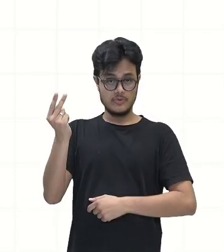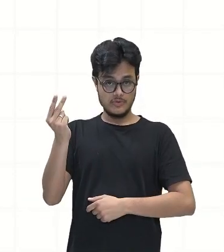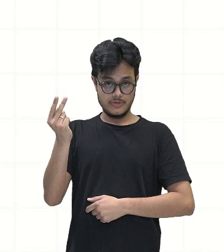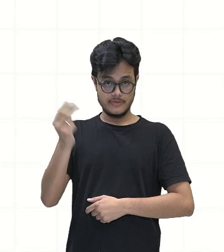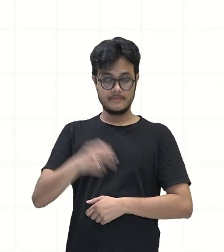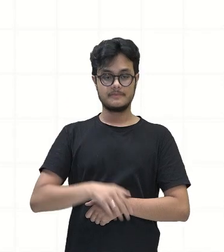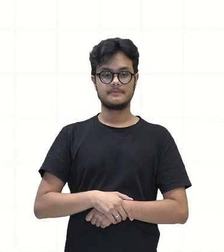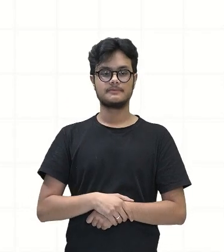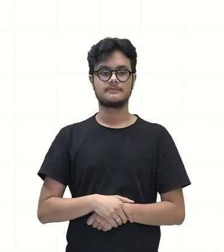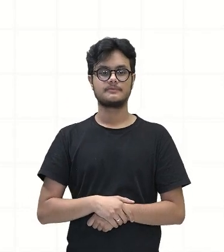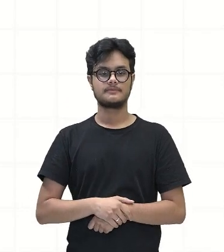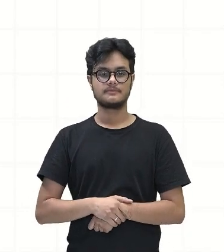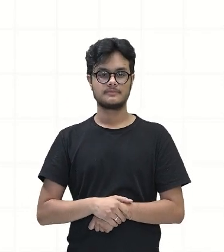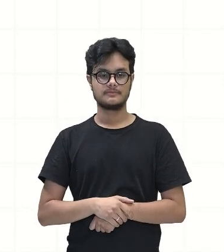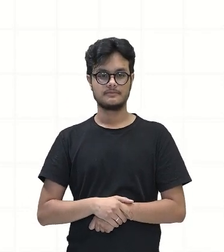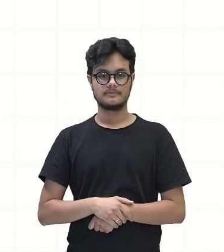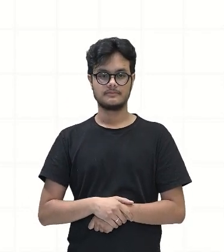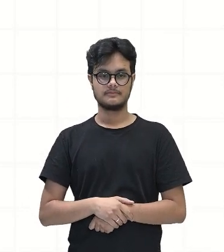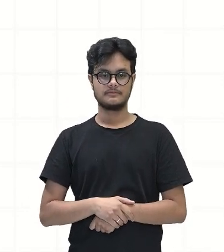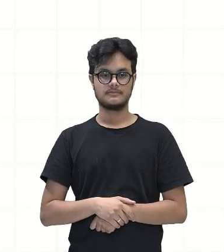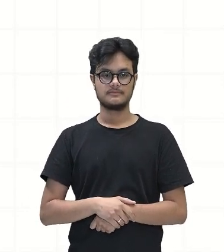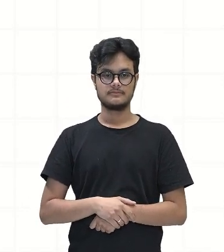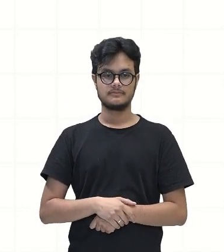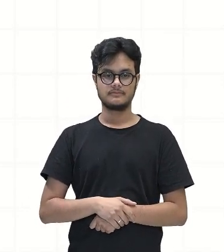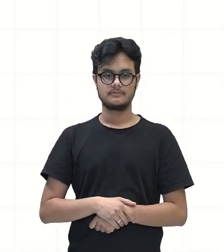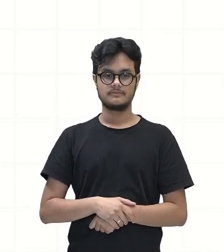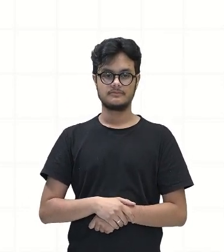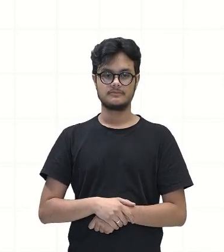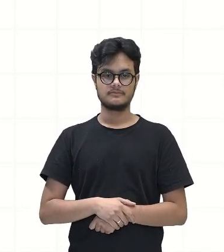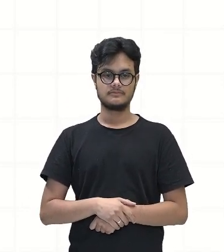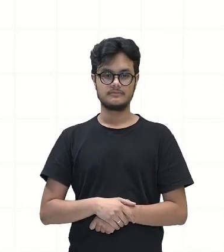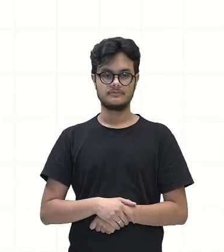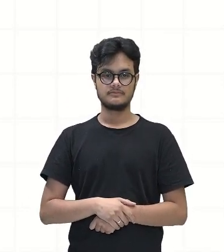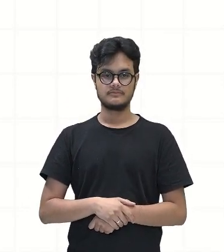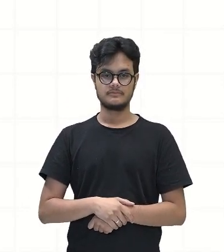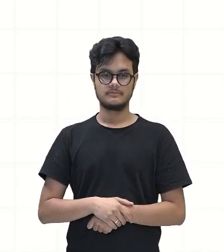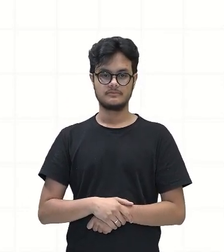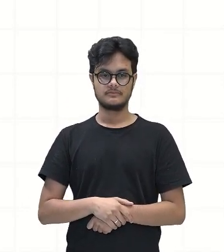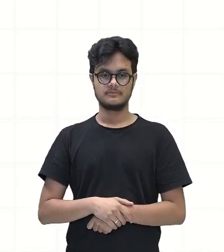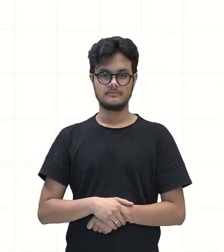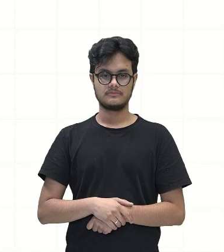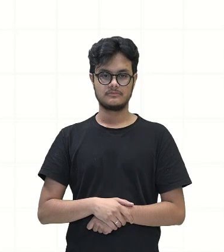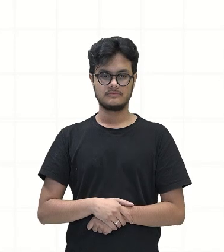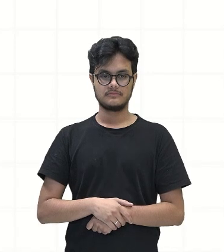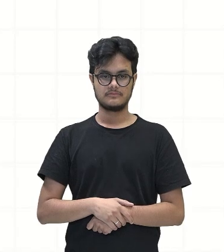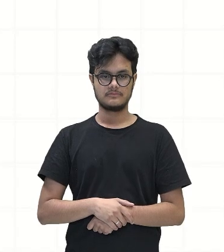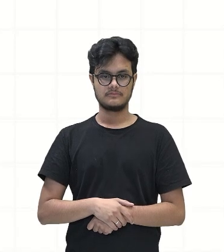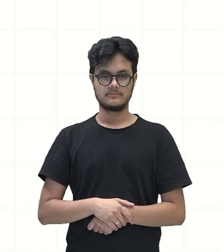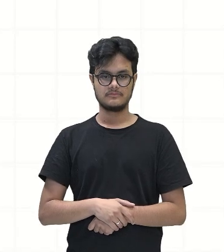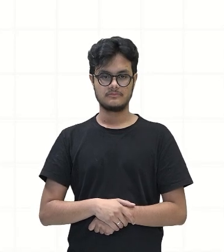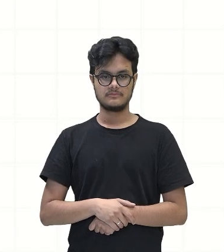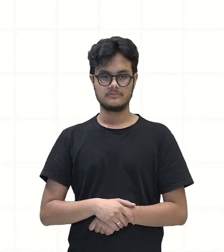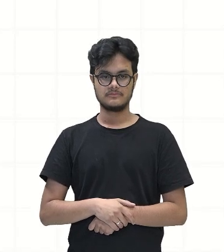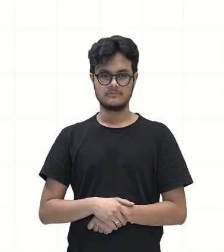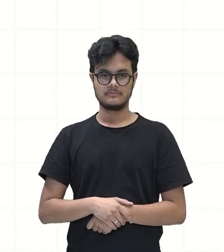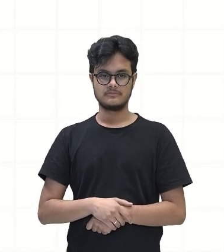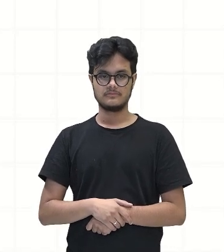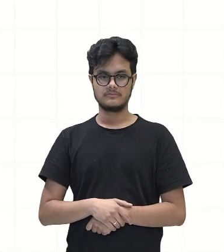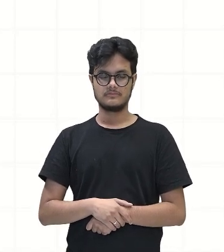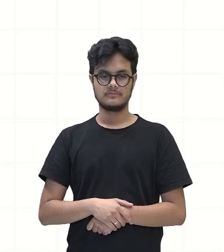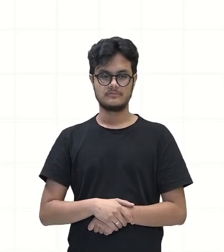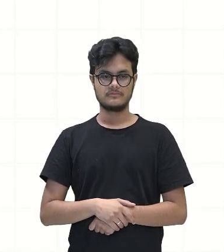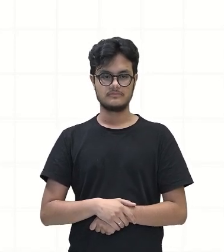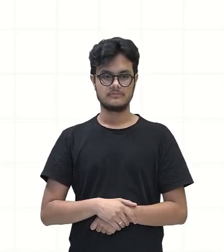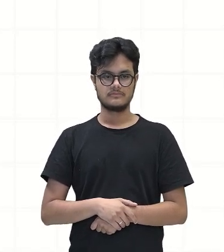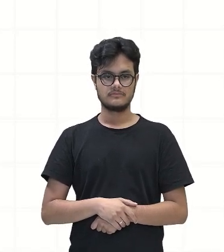aí. Aí, já falei, né, que esse lado vai ser a hipotenusa, A, o cateto, a